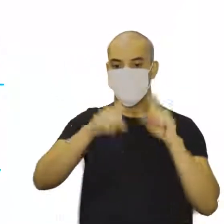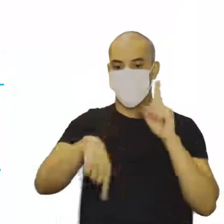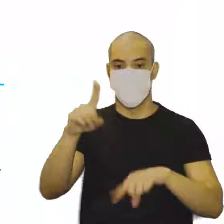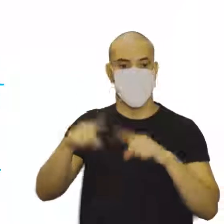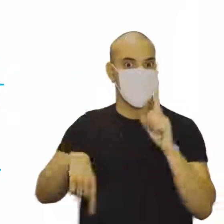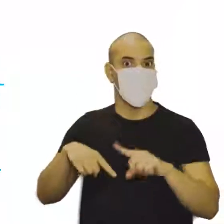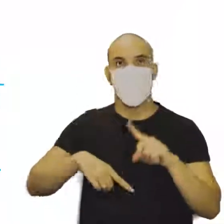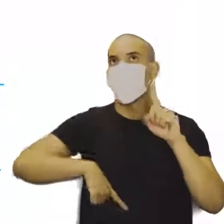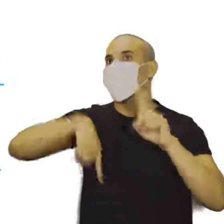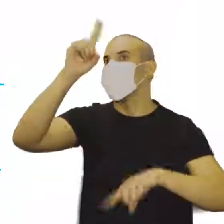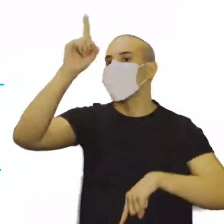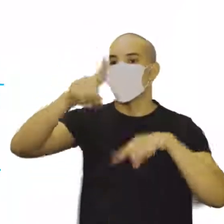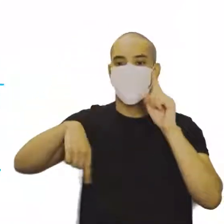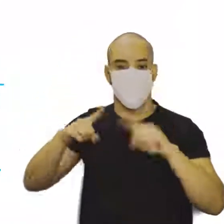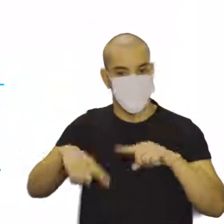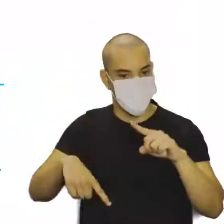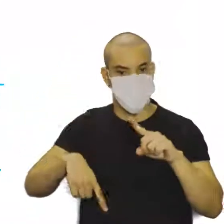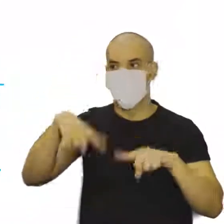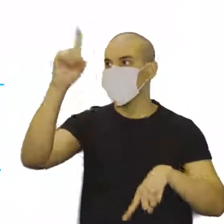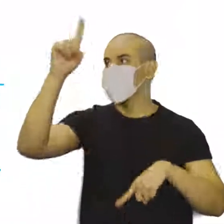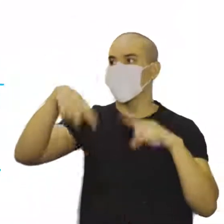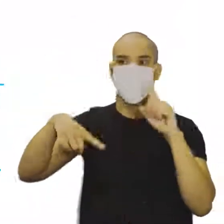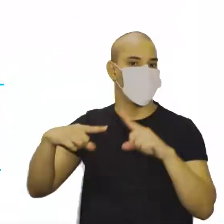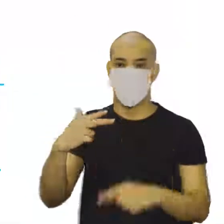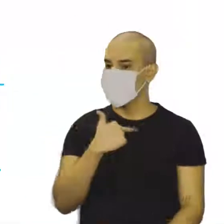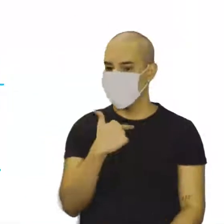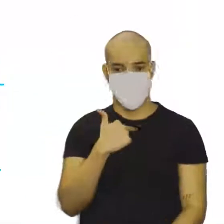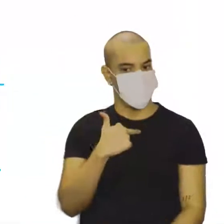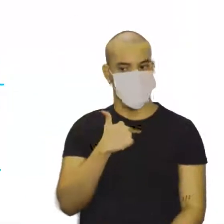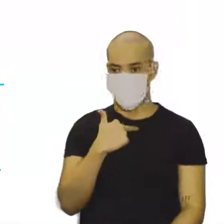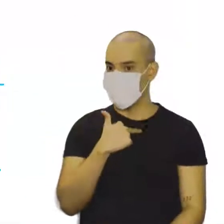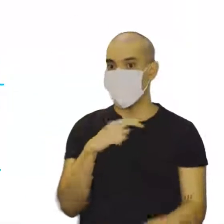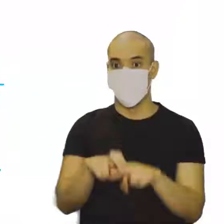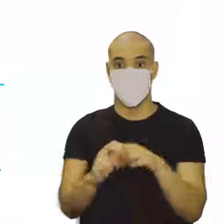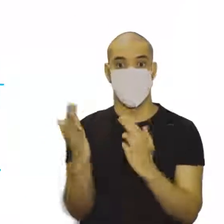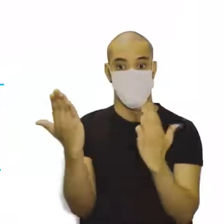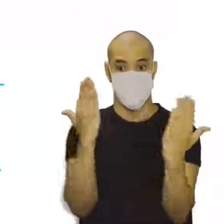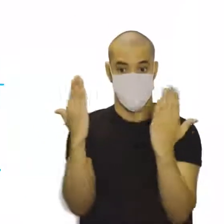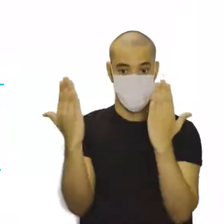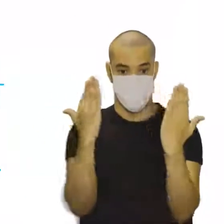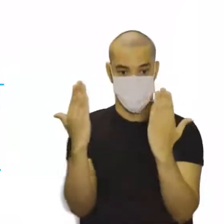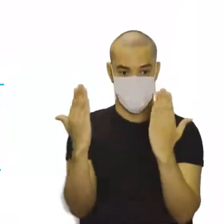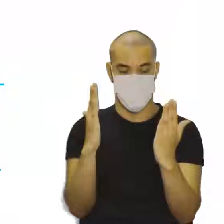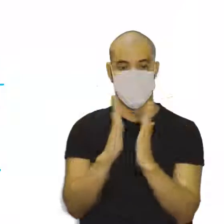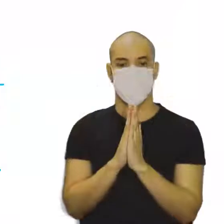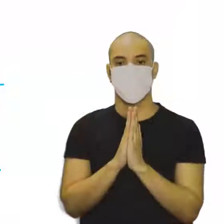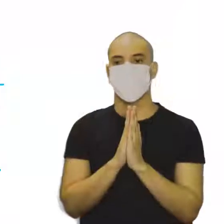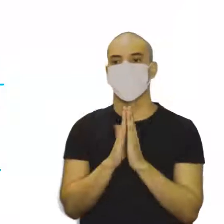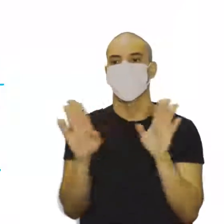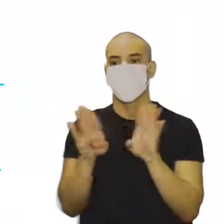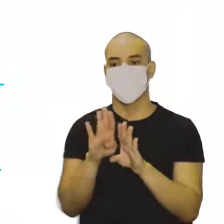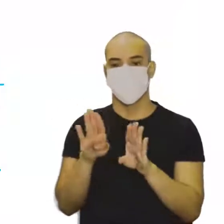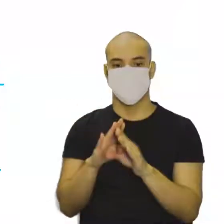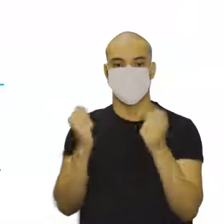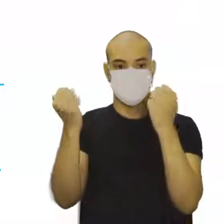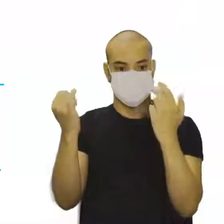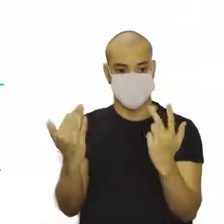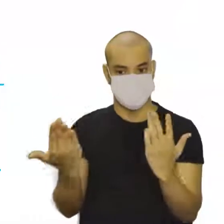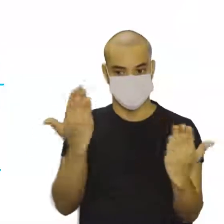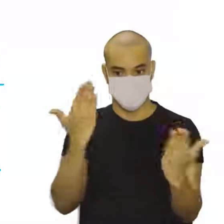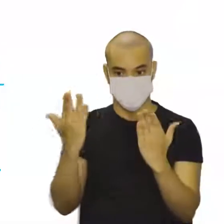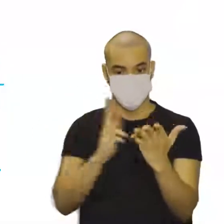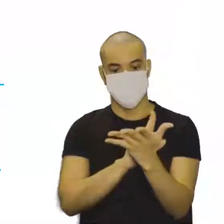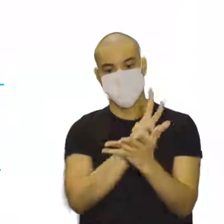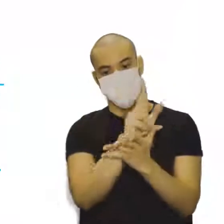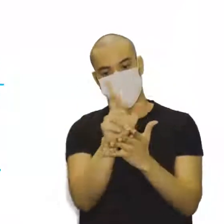variações bruscas de corrente. Entendido isso? É para fazer uma comparação. Bom, a gente falou aí de comparações e tudo